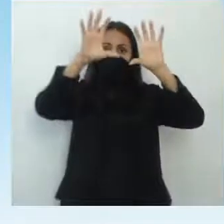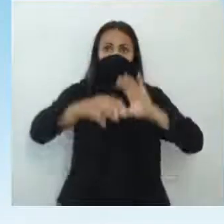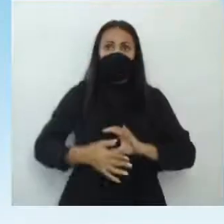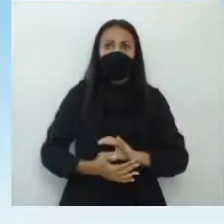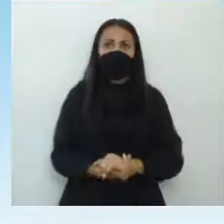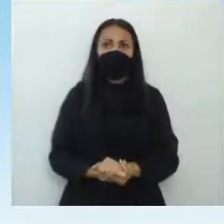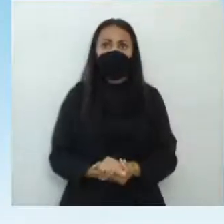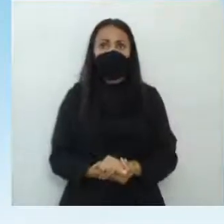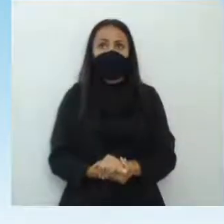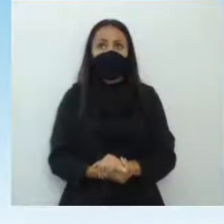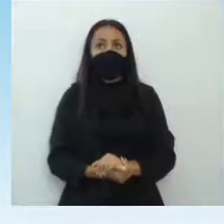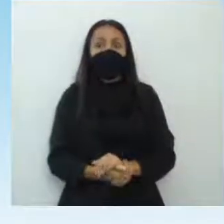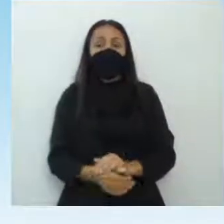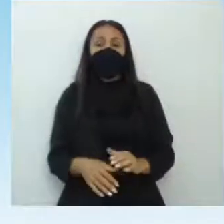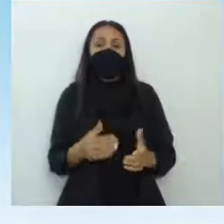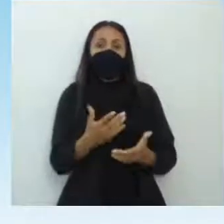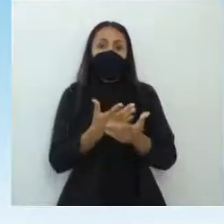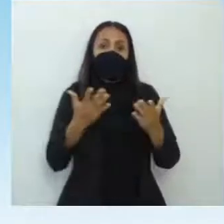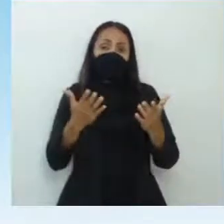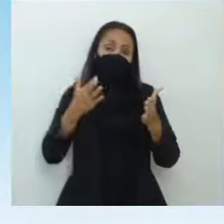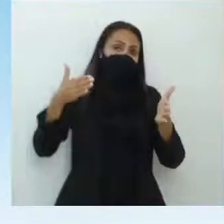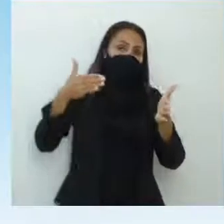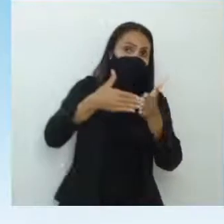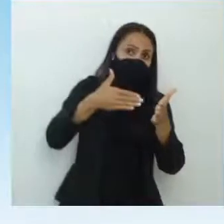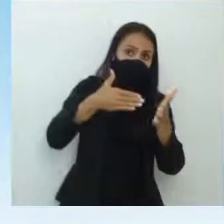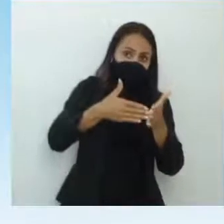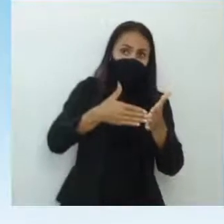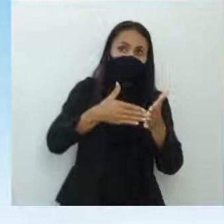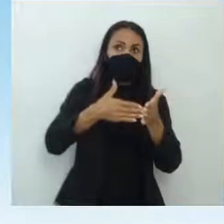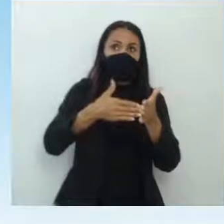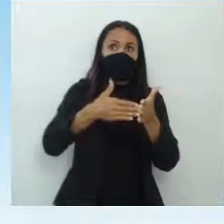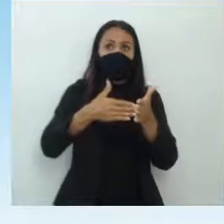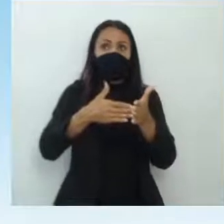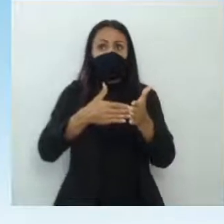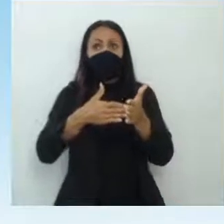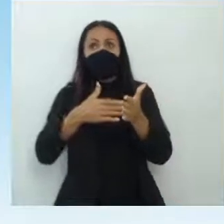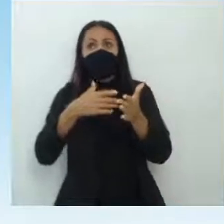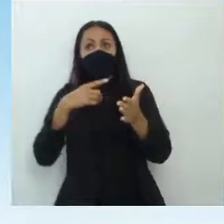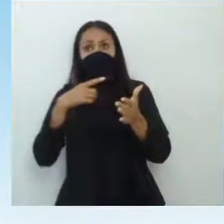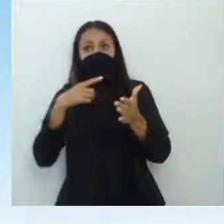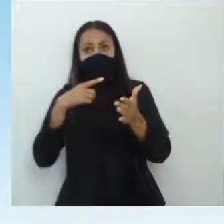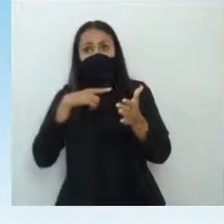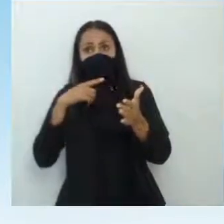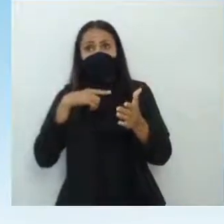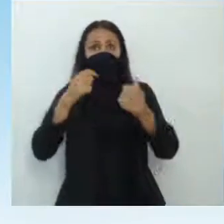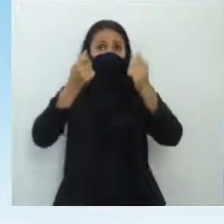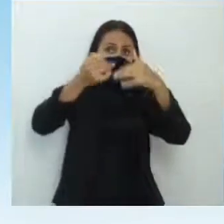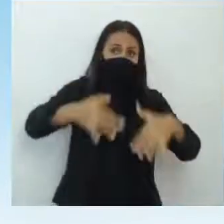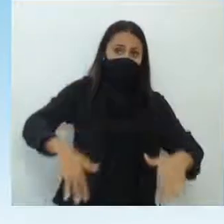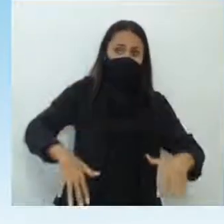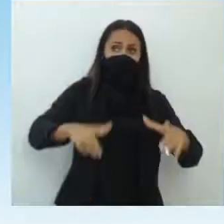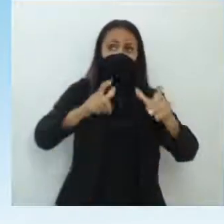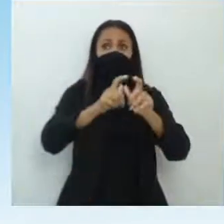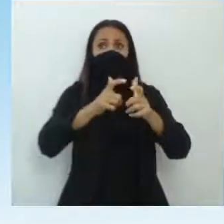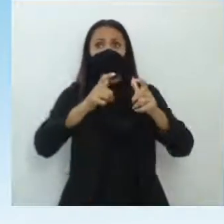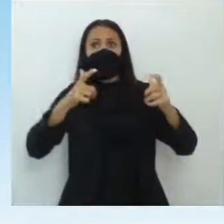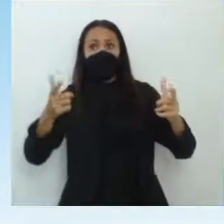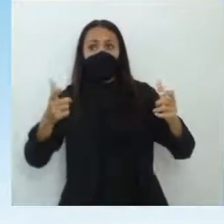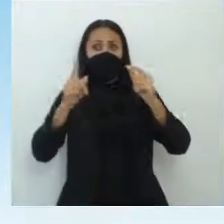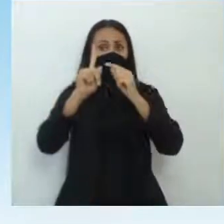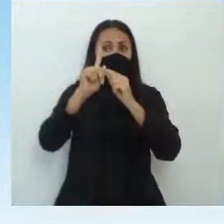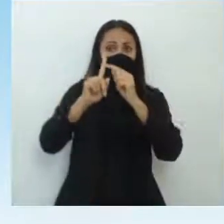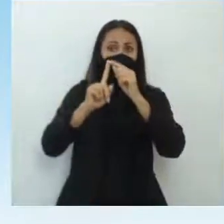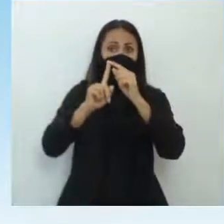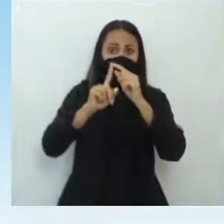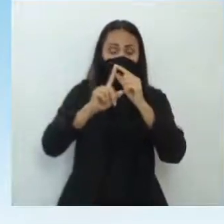esse aprisionamento aí, ou seja, tem provocado o aumento considerável das temperaturas